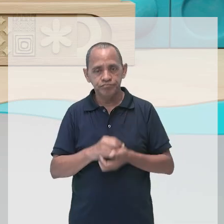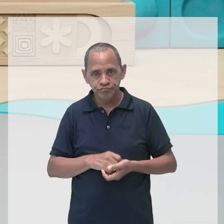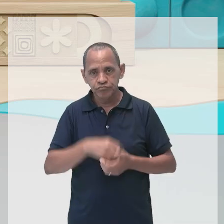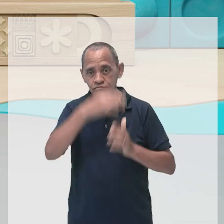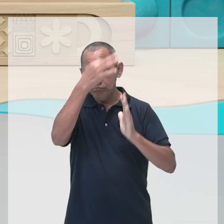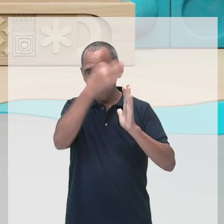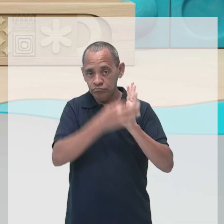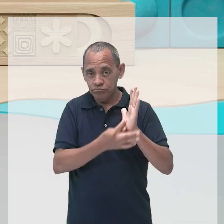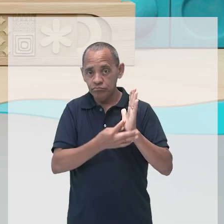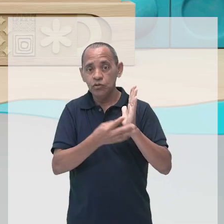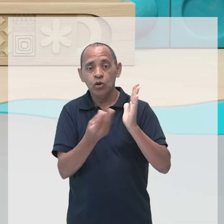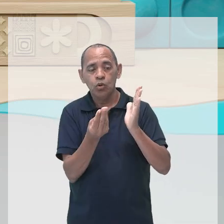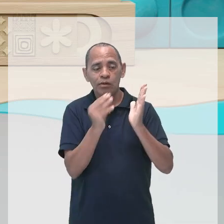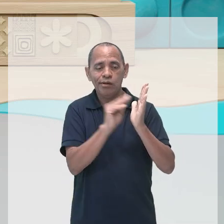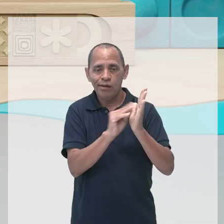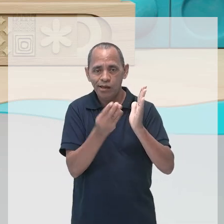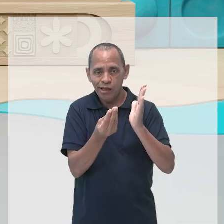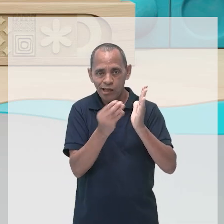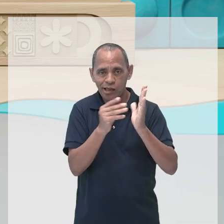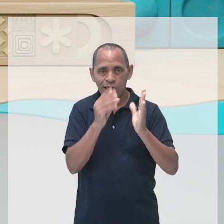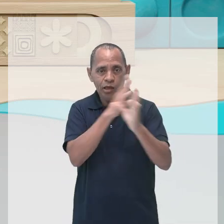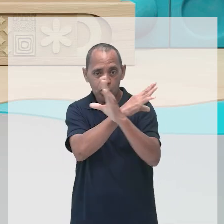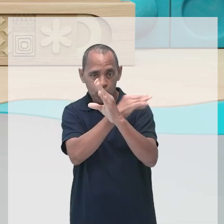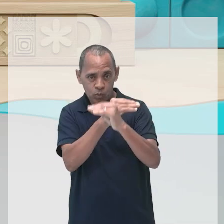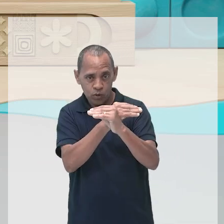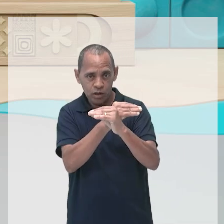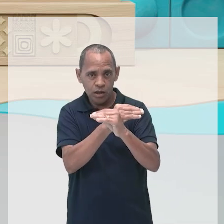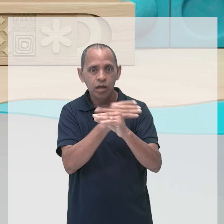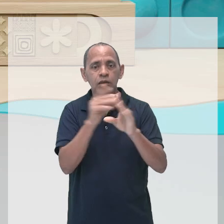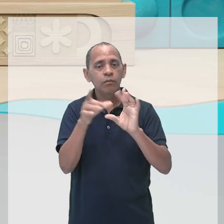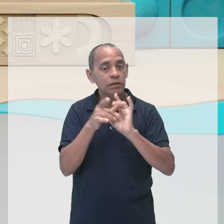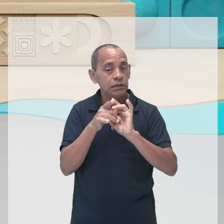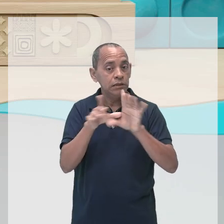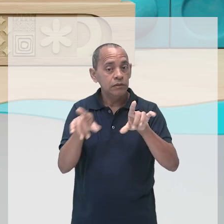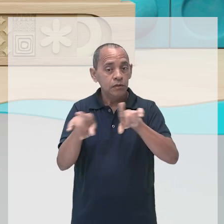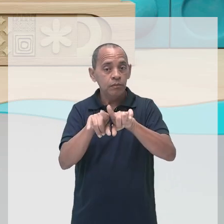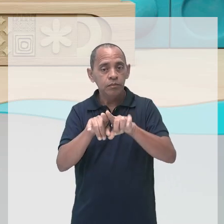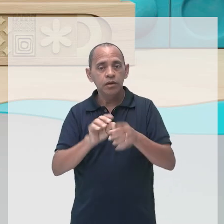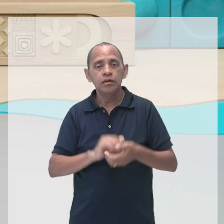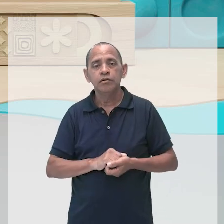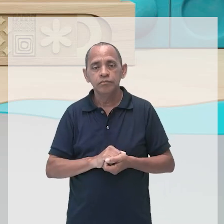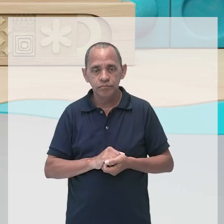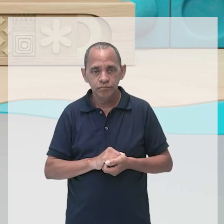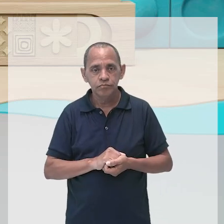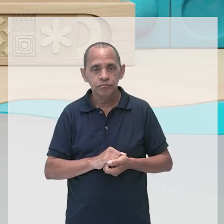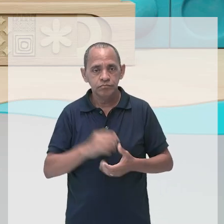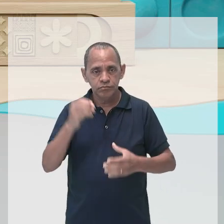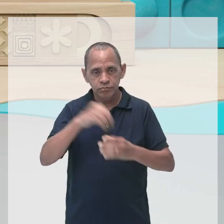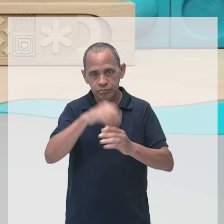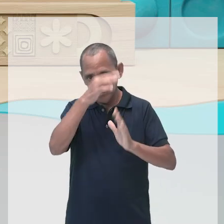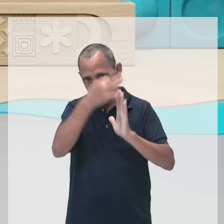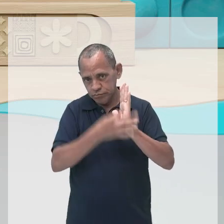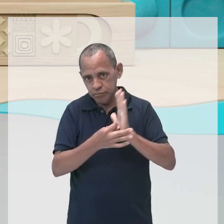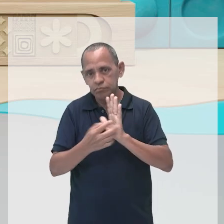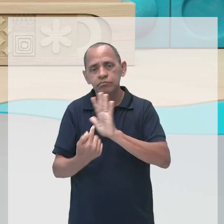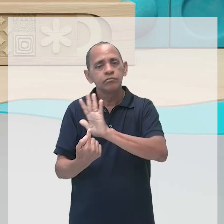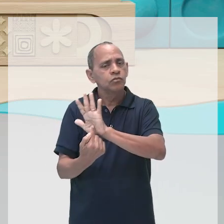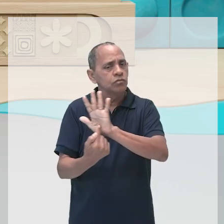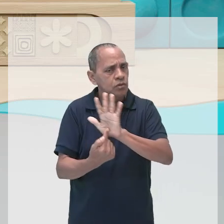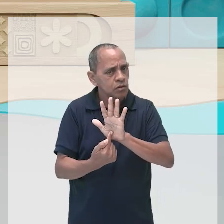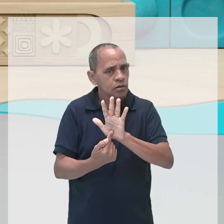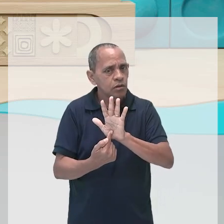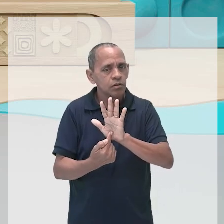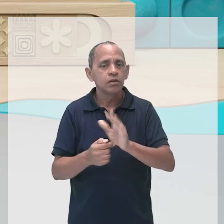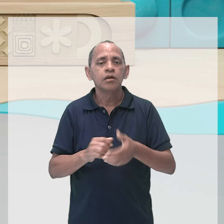aqui conjunções concessivas, como por mais que, certo? Que estão presentes nesse texto, que nos ajudam a ter essa ideia